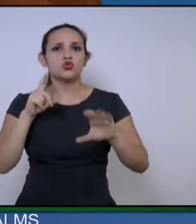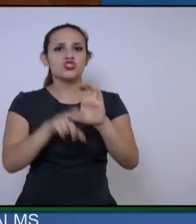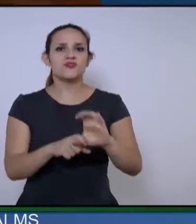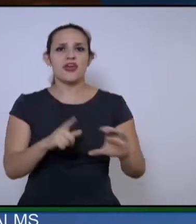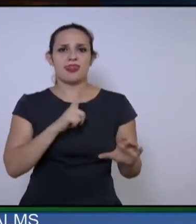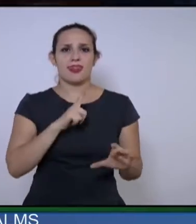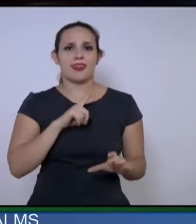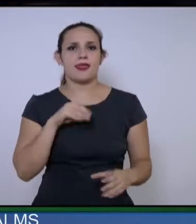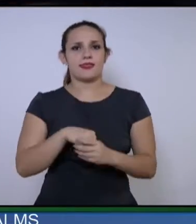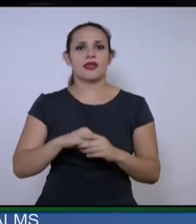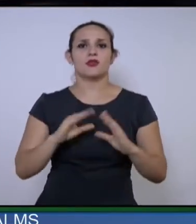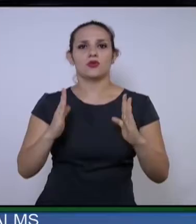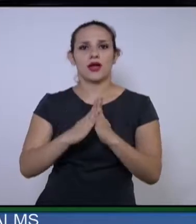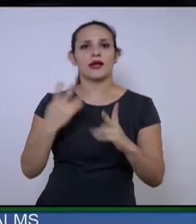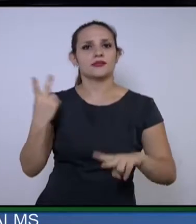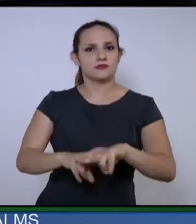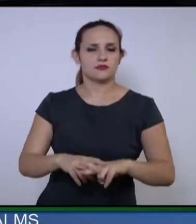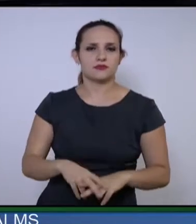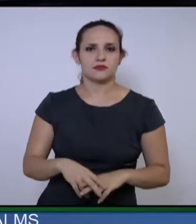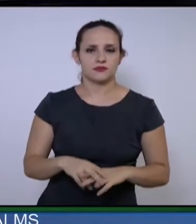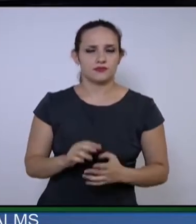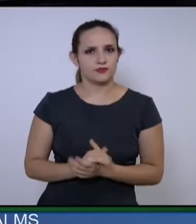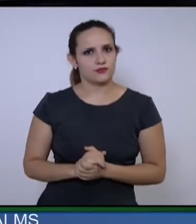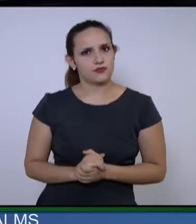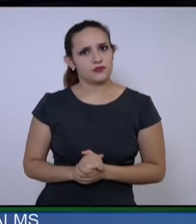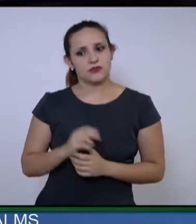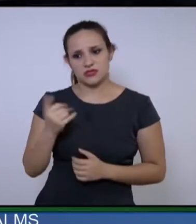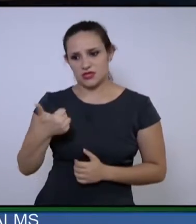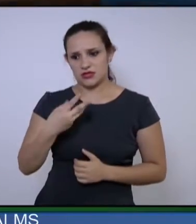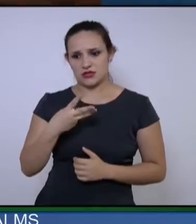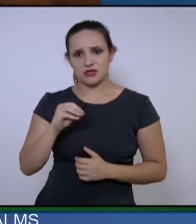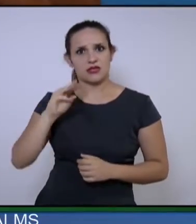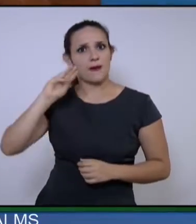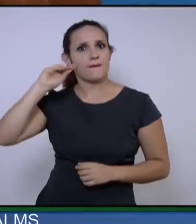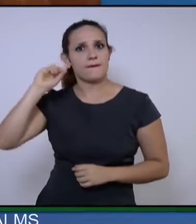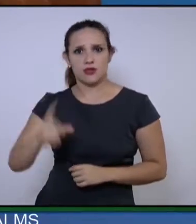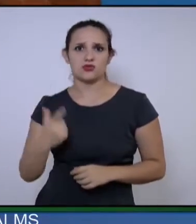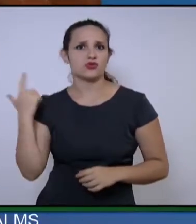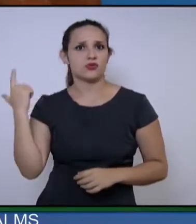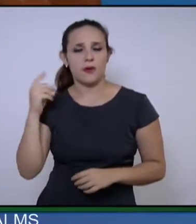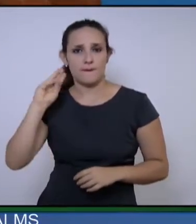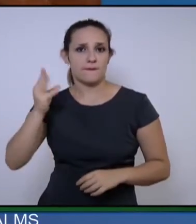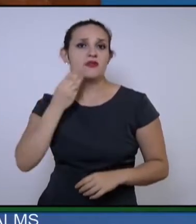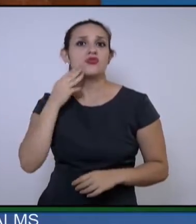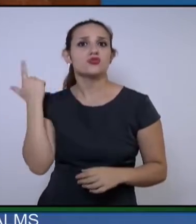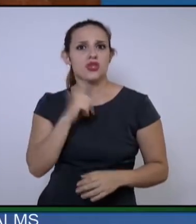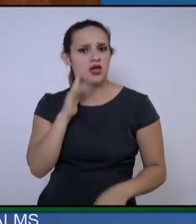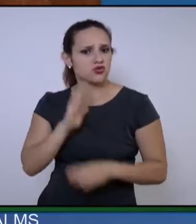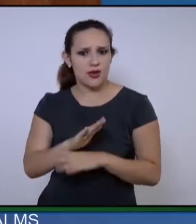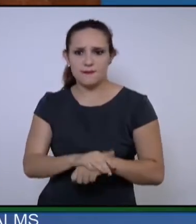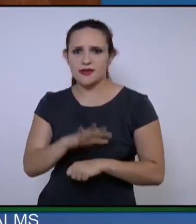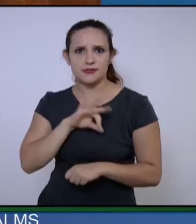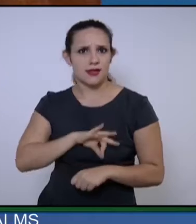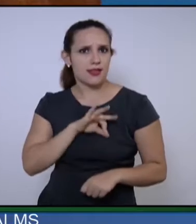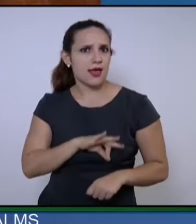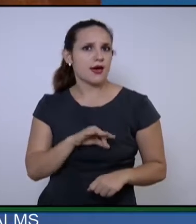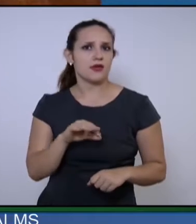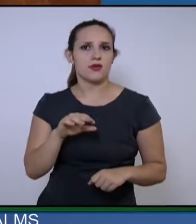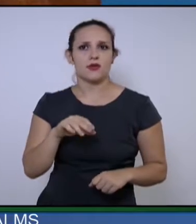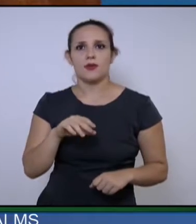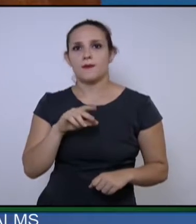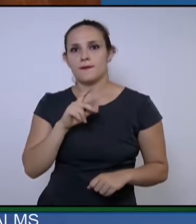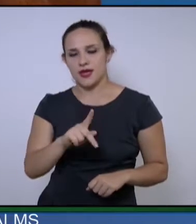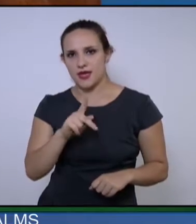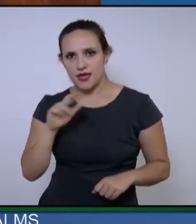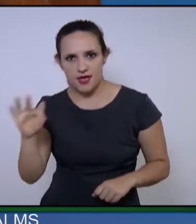poderia reforçar o salário dos nossos policiais, o aumento de contingente da Polícia Militar, o aumento de contingente da